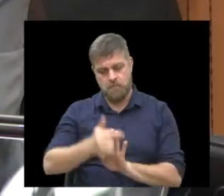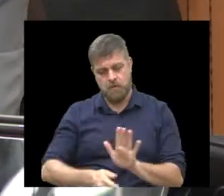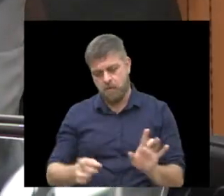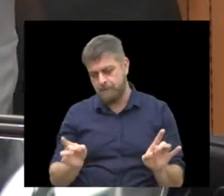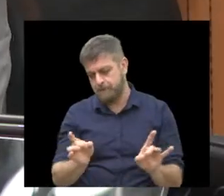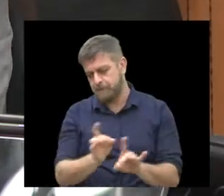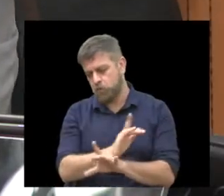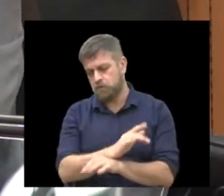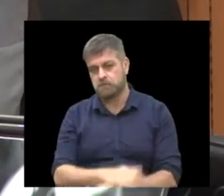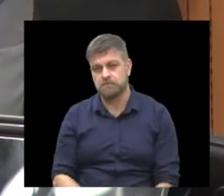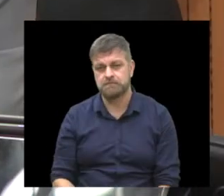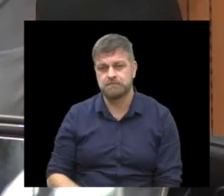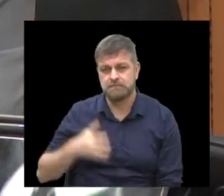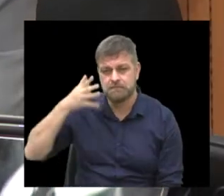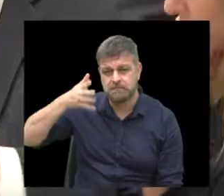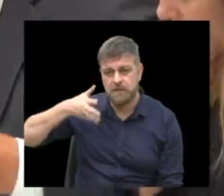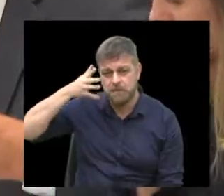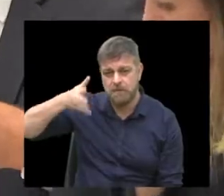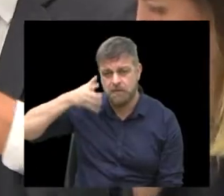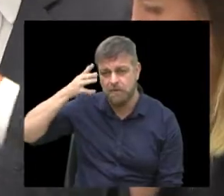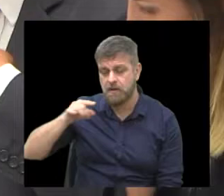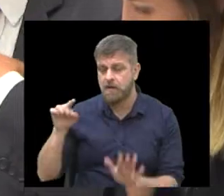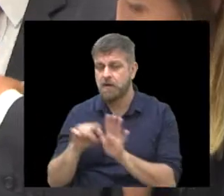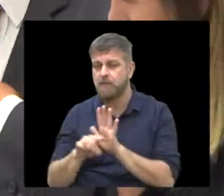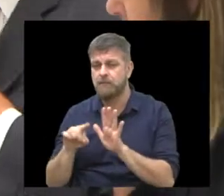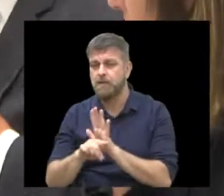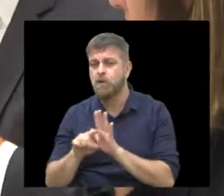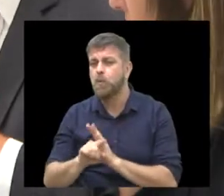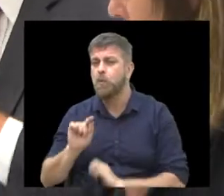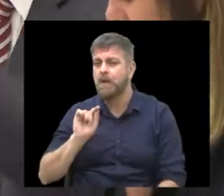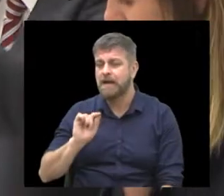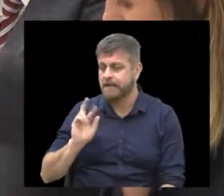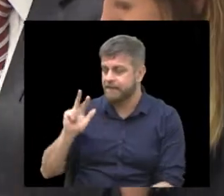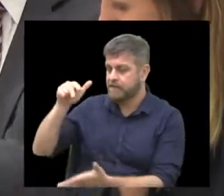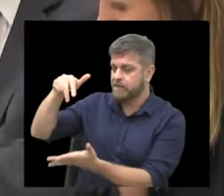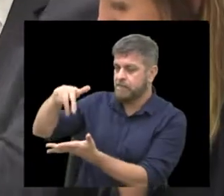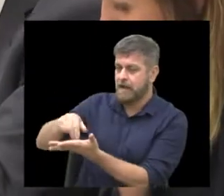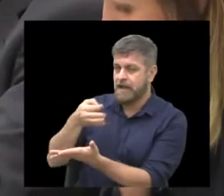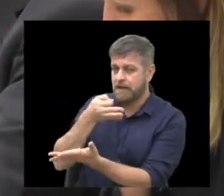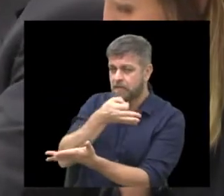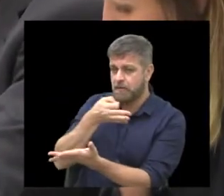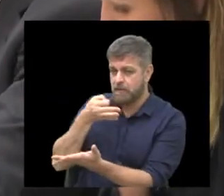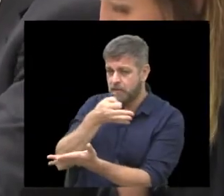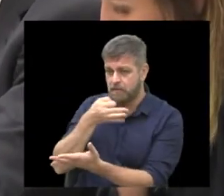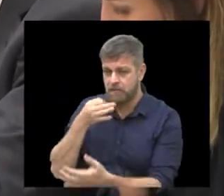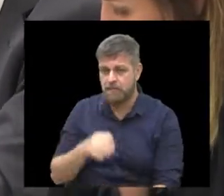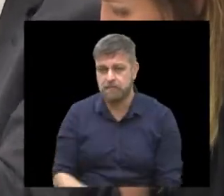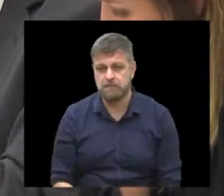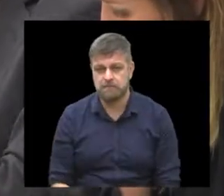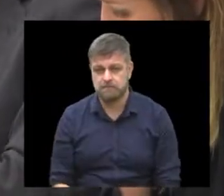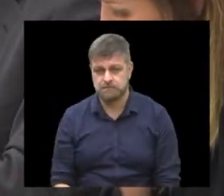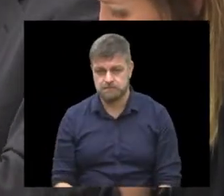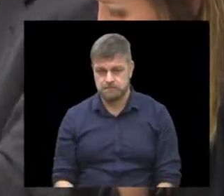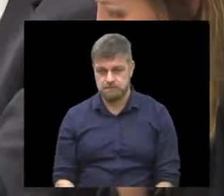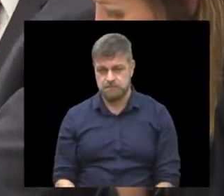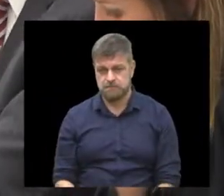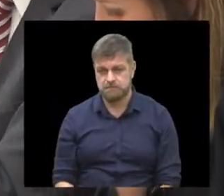requerimento. Grande expediente. Indago do vereador, segundo secretário Campos Filho, se há vereadores inscritos no grande expediente.